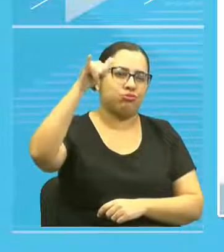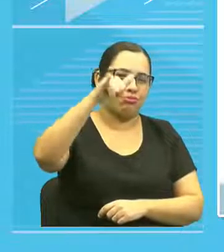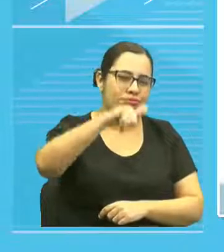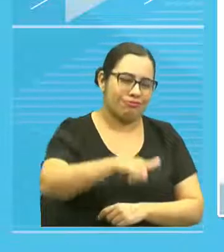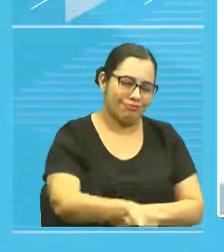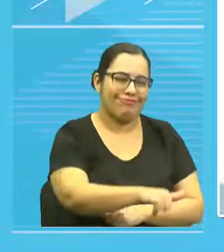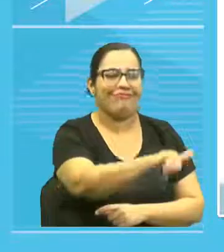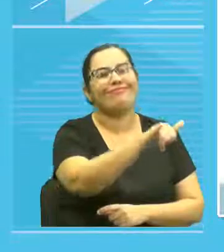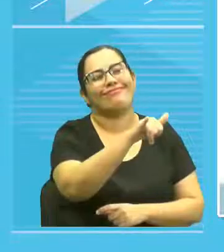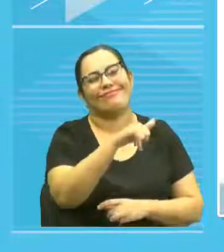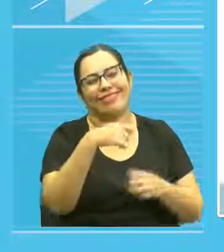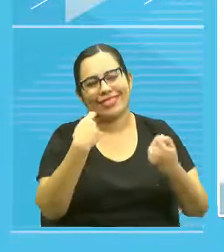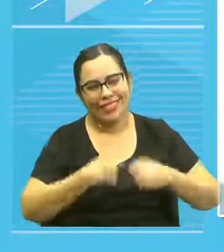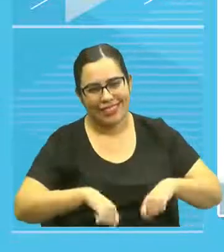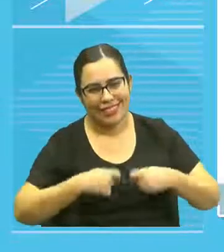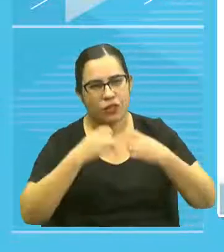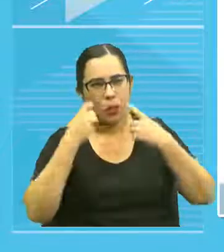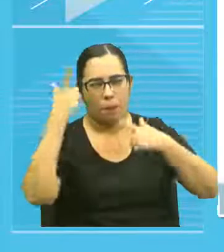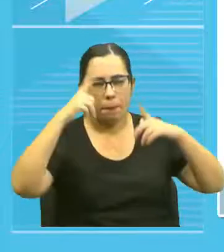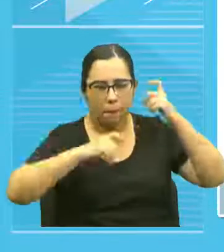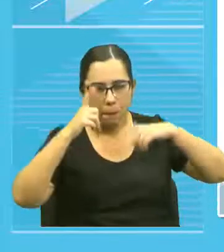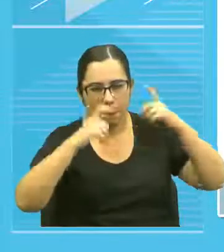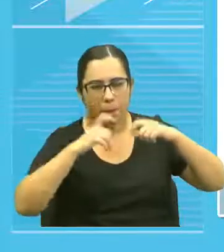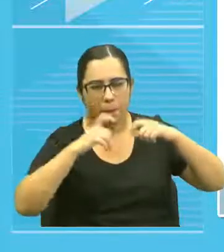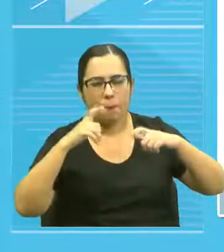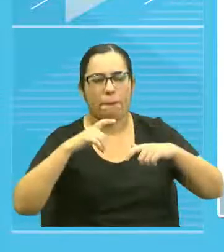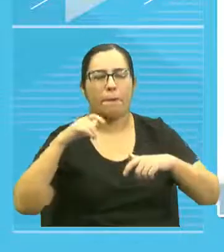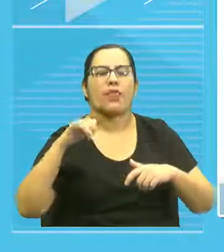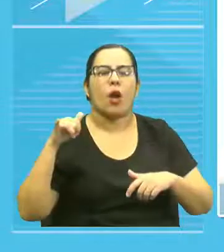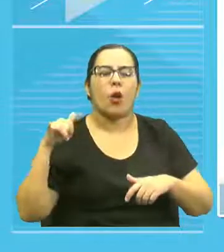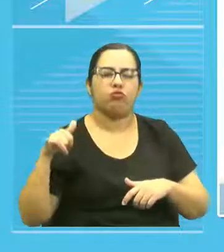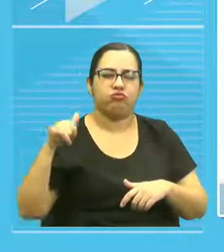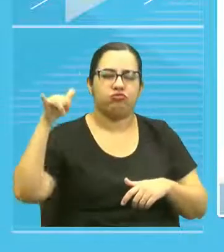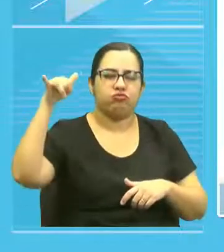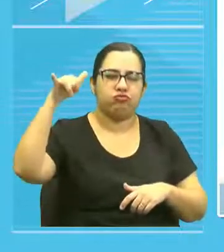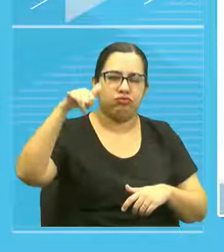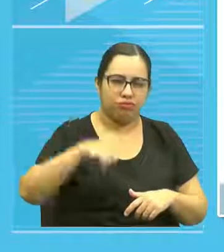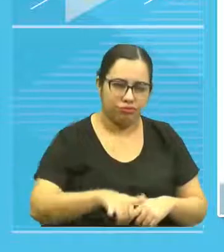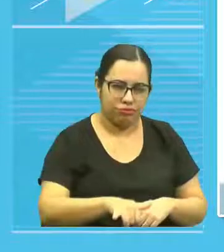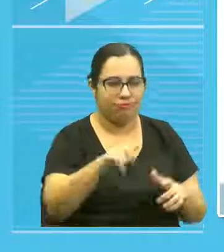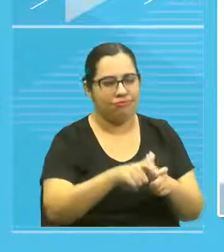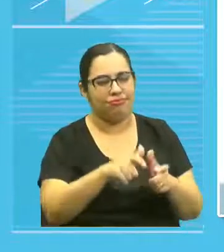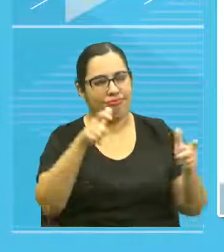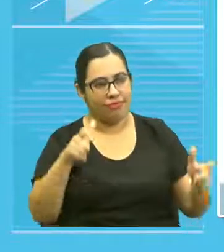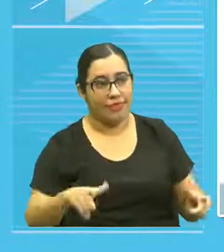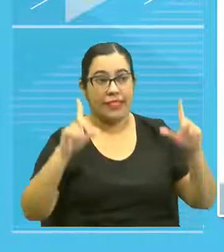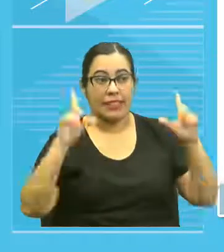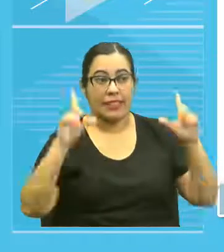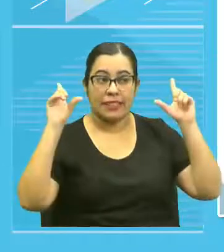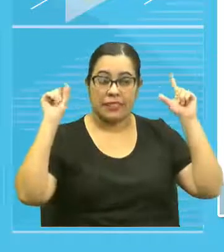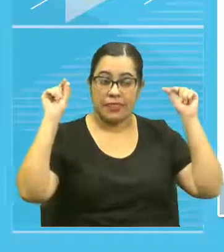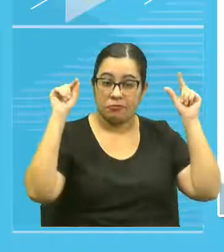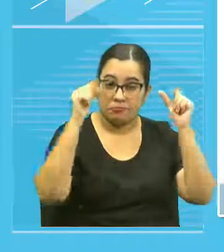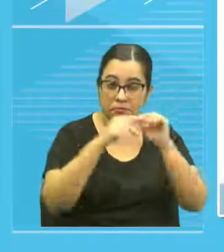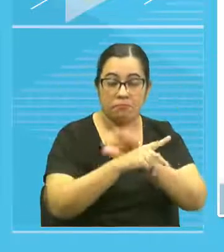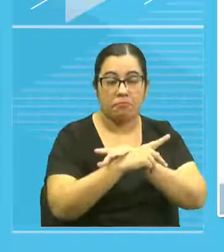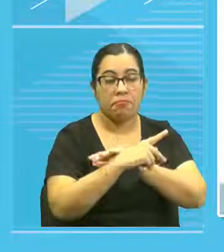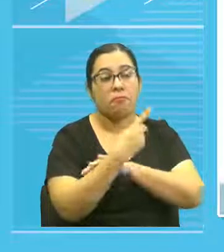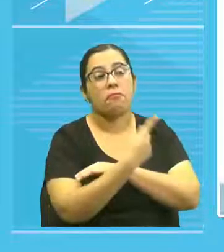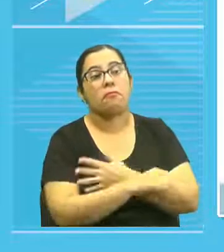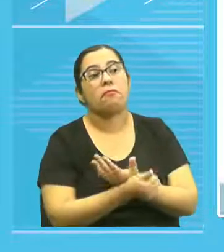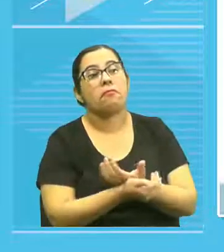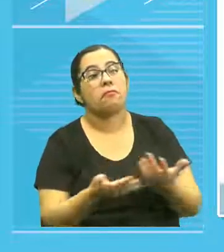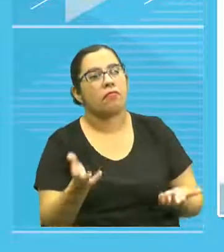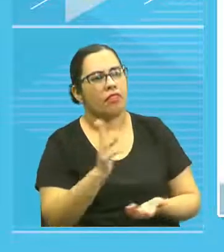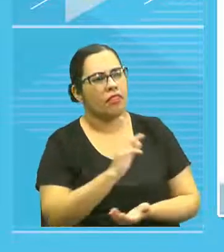bom então a gente faz expressividade das turbinas esse recurso aumenta de imagem do grego o termo onomatopeia